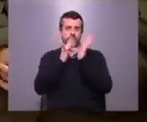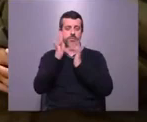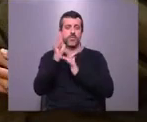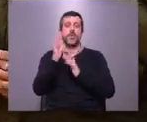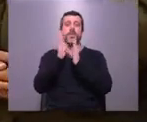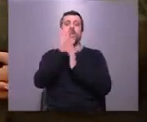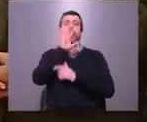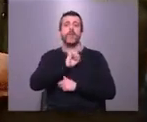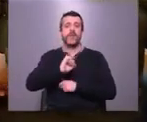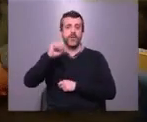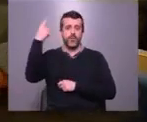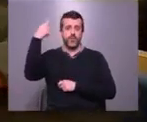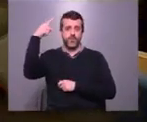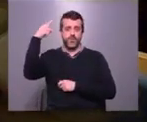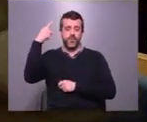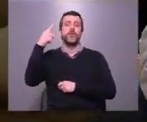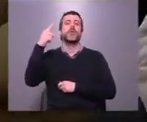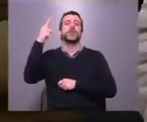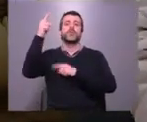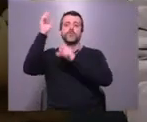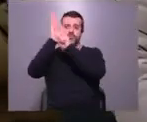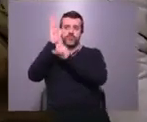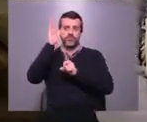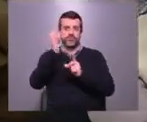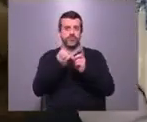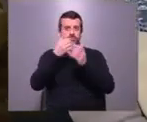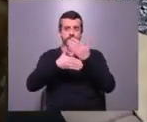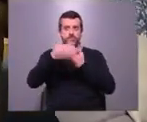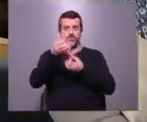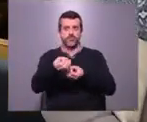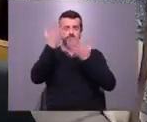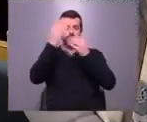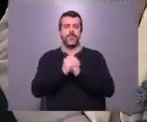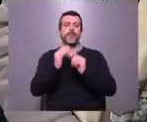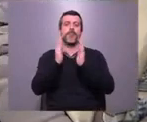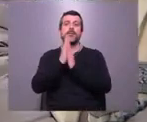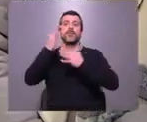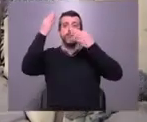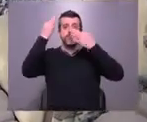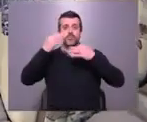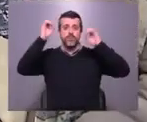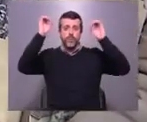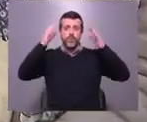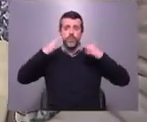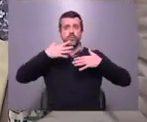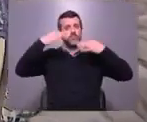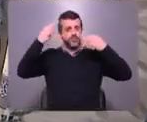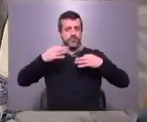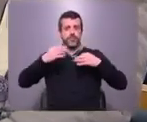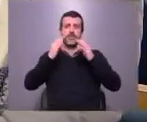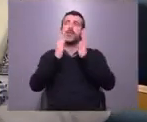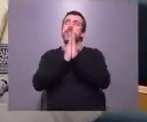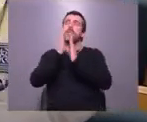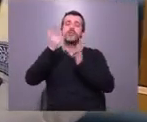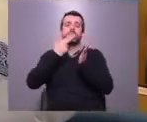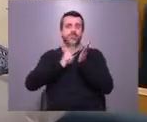Filho unigénito de Deus, nascido do Pai antes de todos os séculos. Deus de Deus, luz da luz,